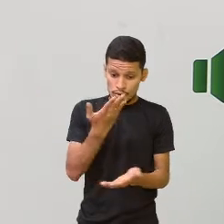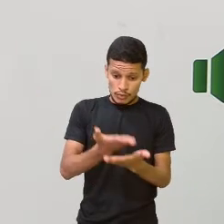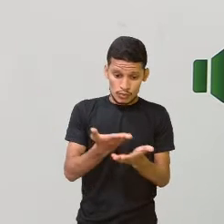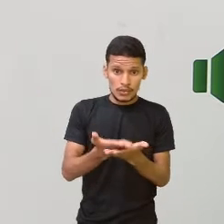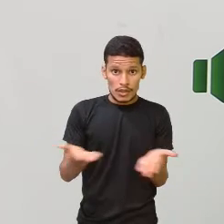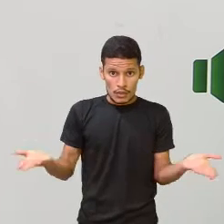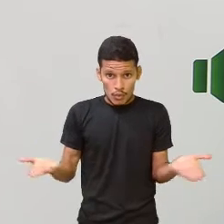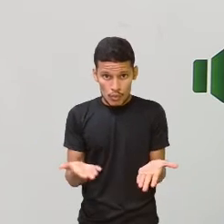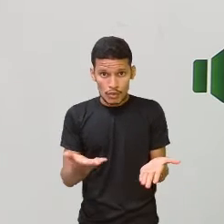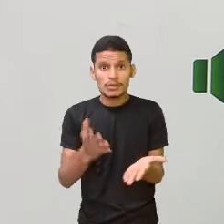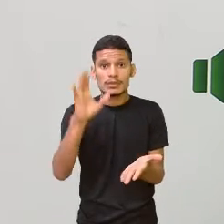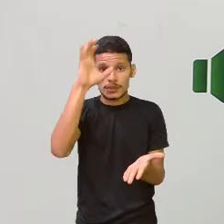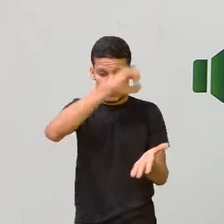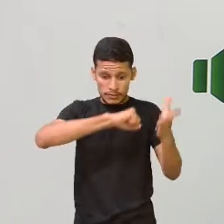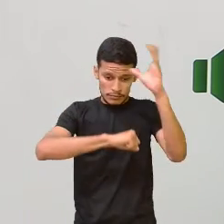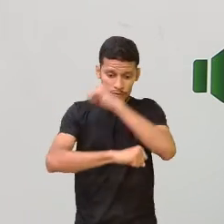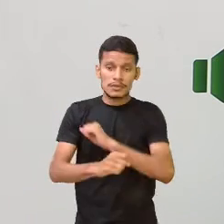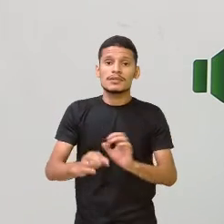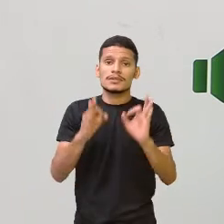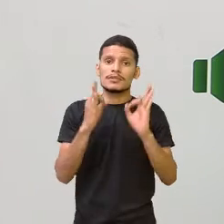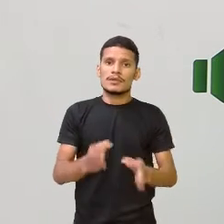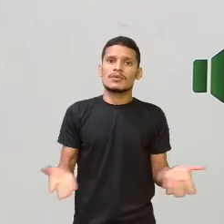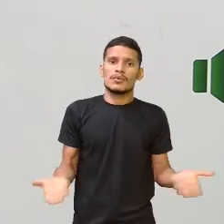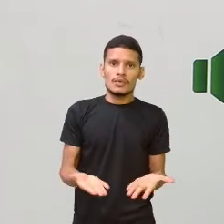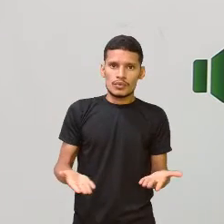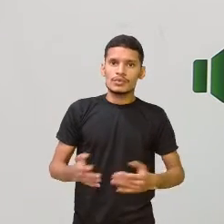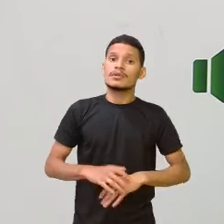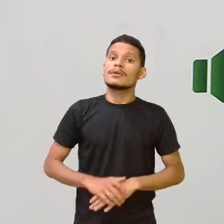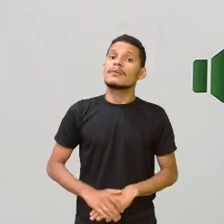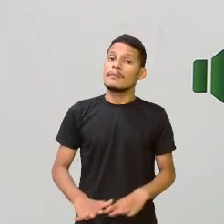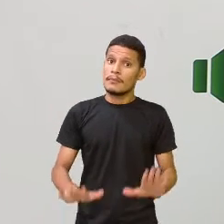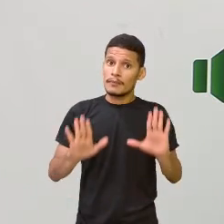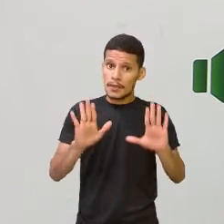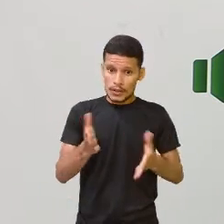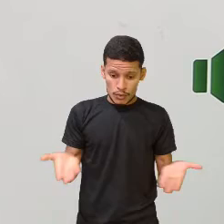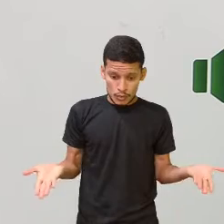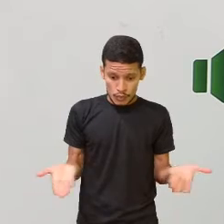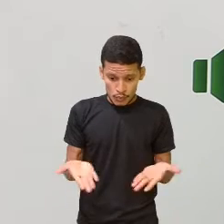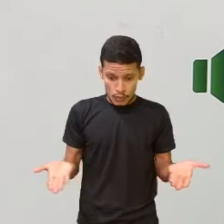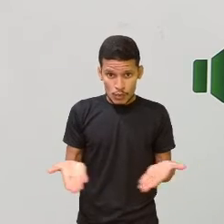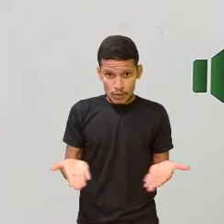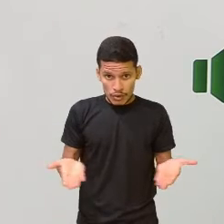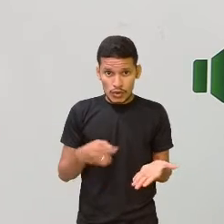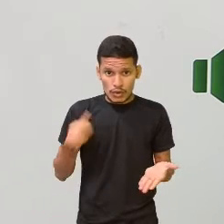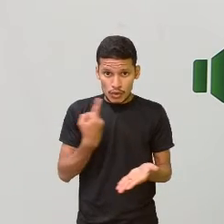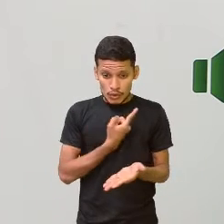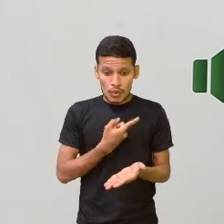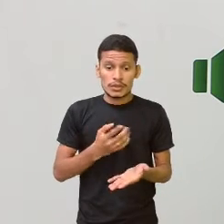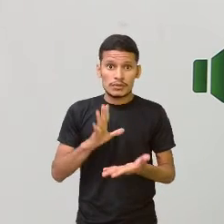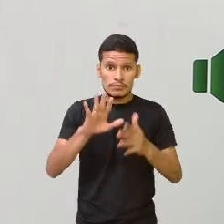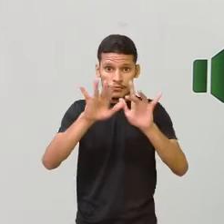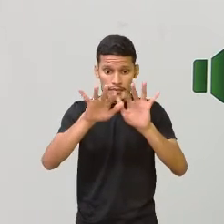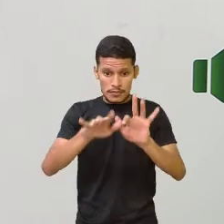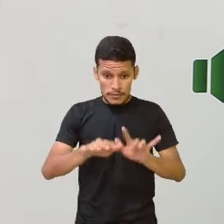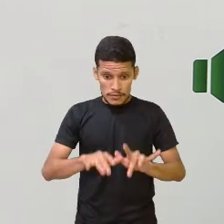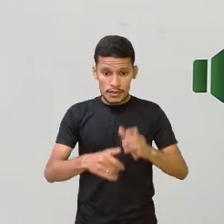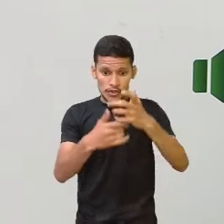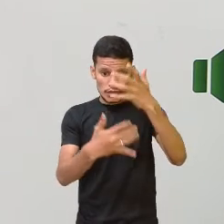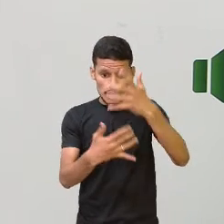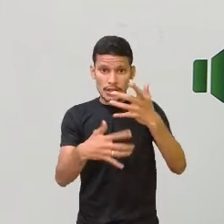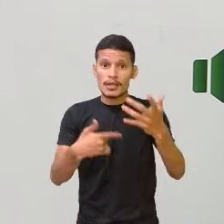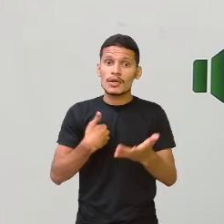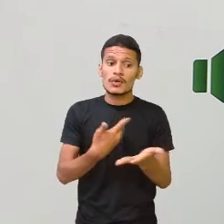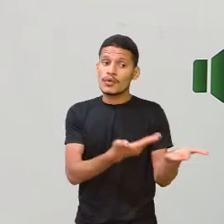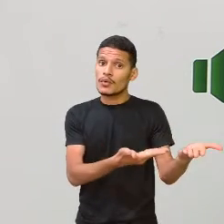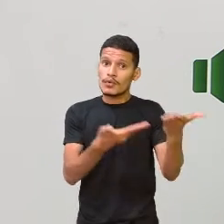vai entender direitinho como é que isso funciona. Bom, hoje, para ficar no nosso chat, eu convidei a